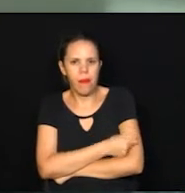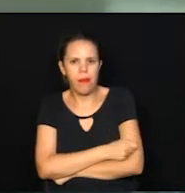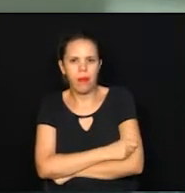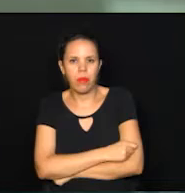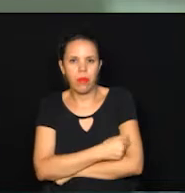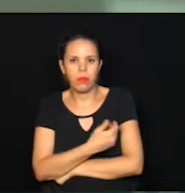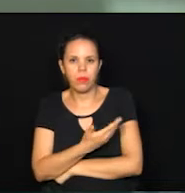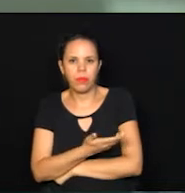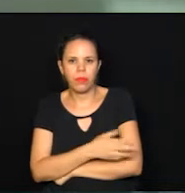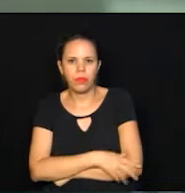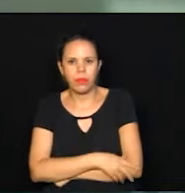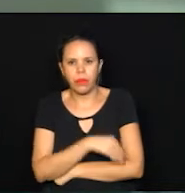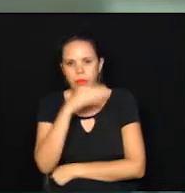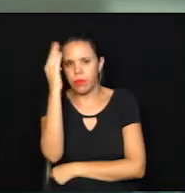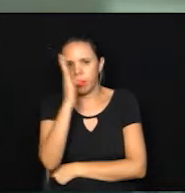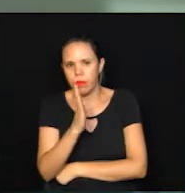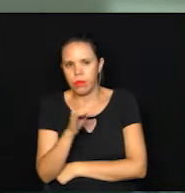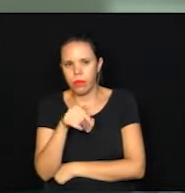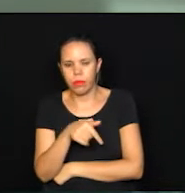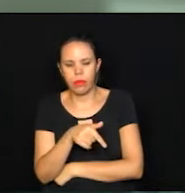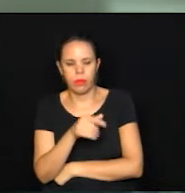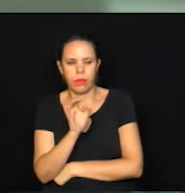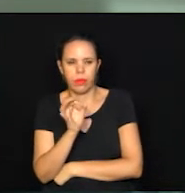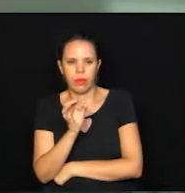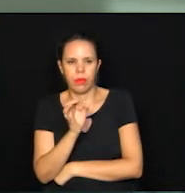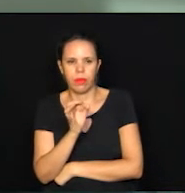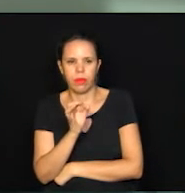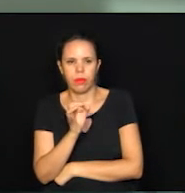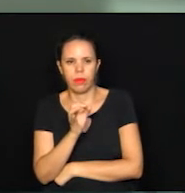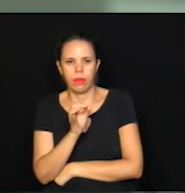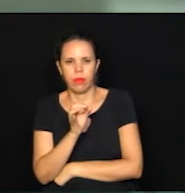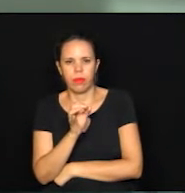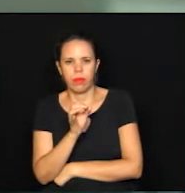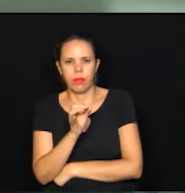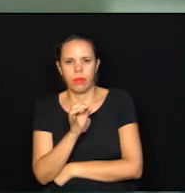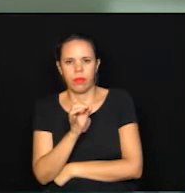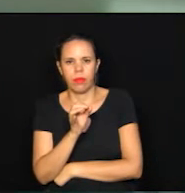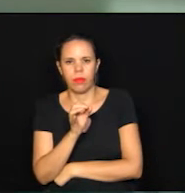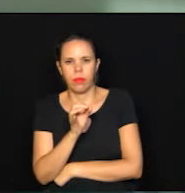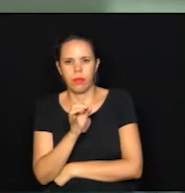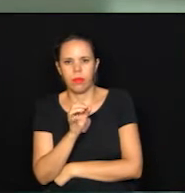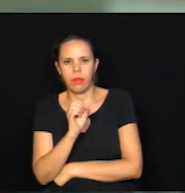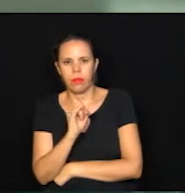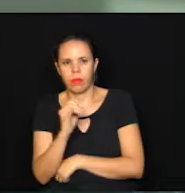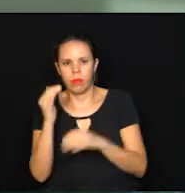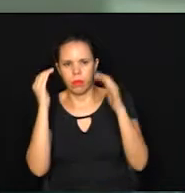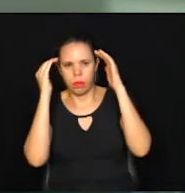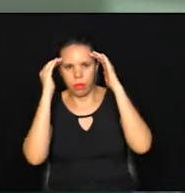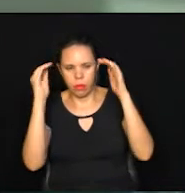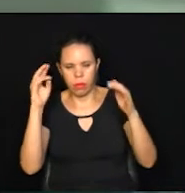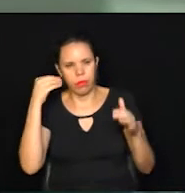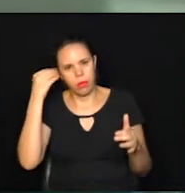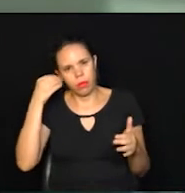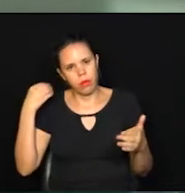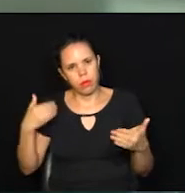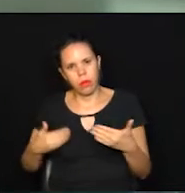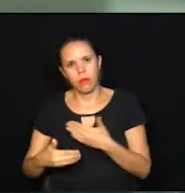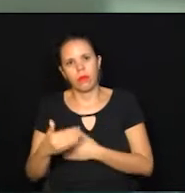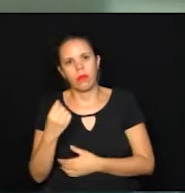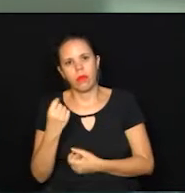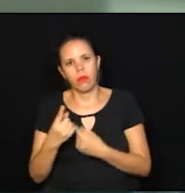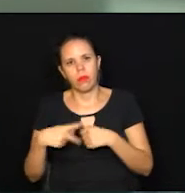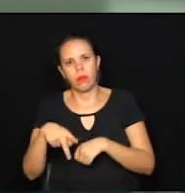vacinas. O Brasil, com certeza, se seguisse seu histórico, seria um